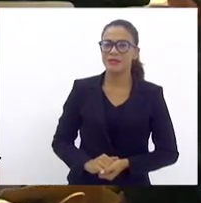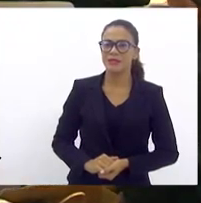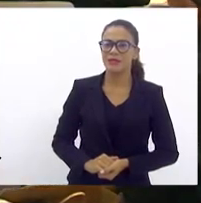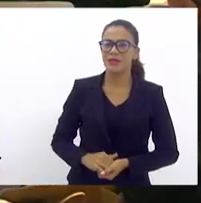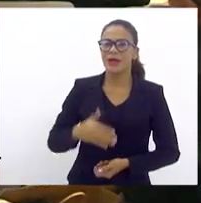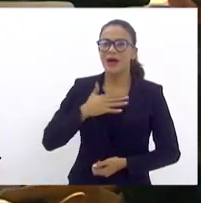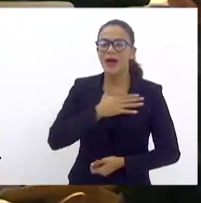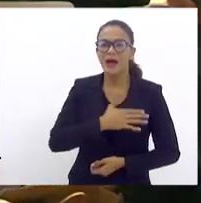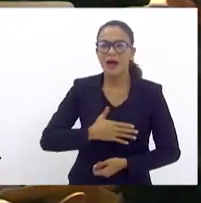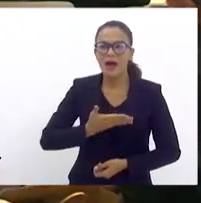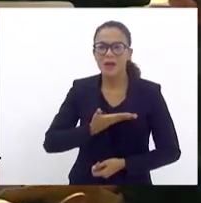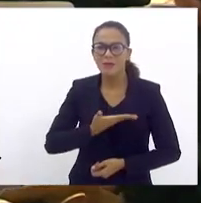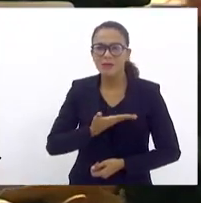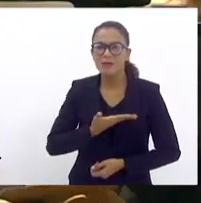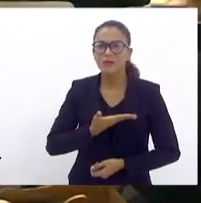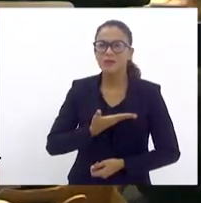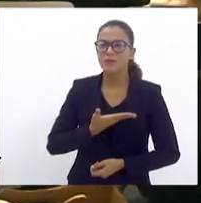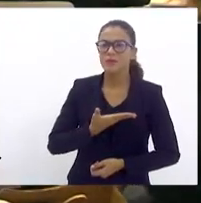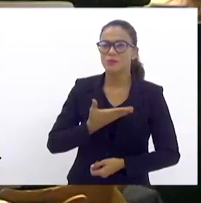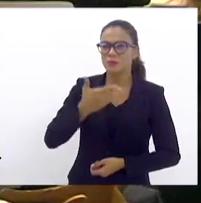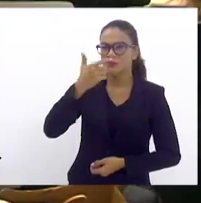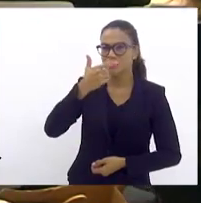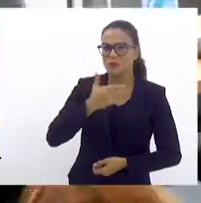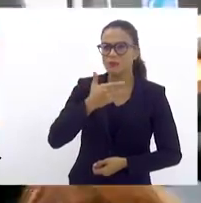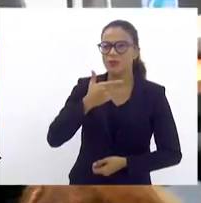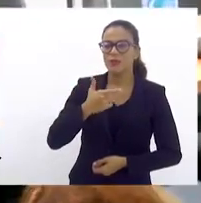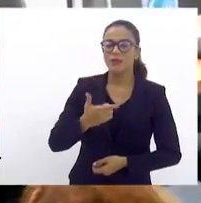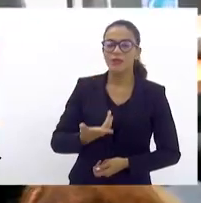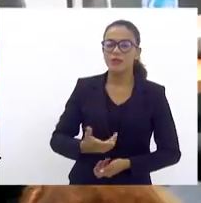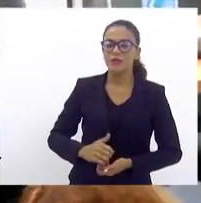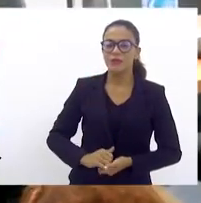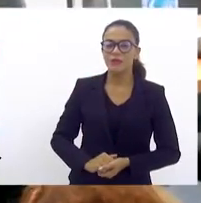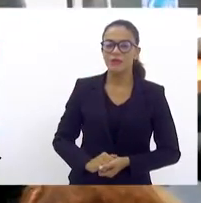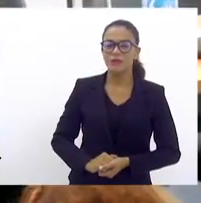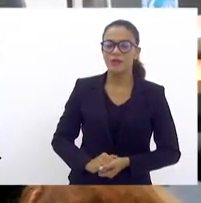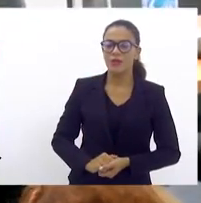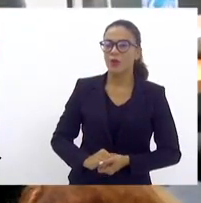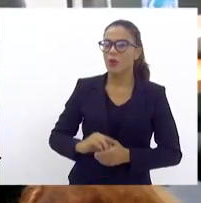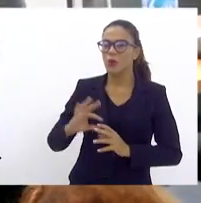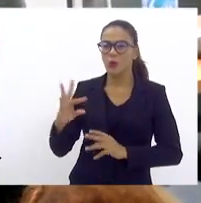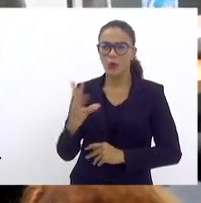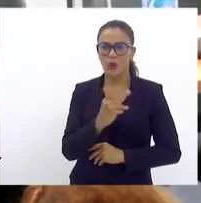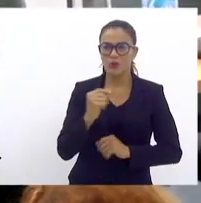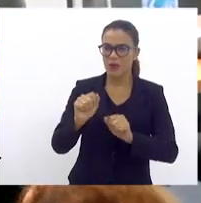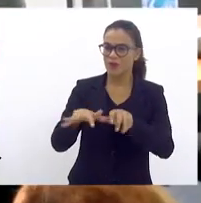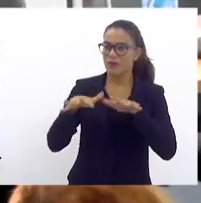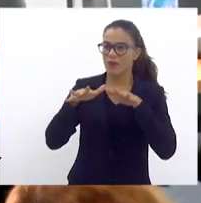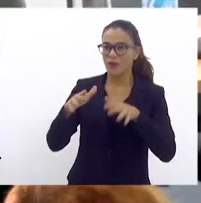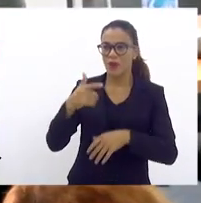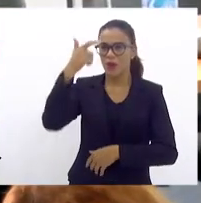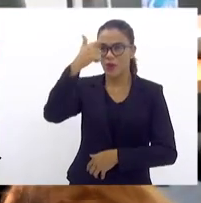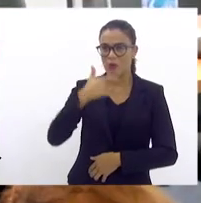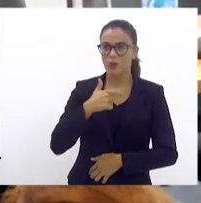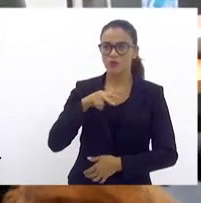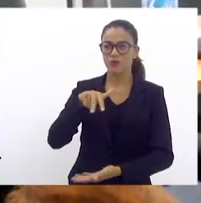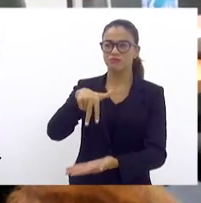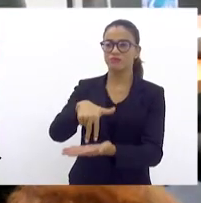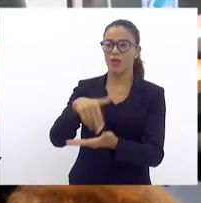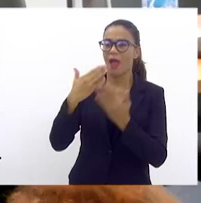amigos cegos que estão aqui conosco prestigiando o nosso evento estou aqui na frente e